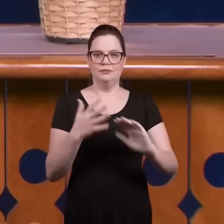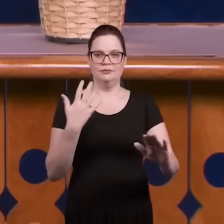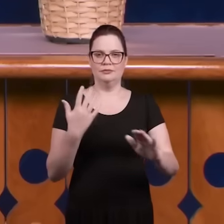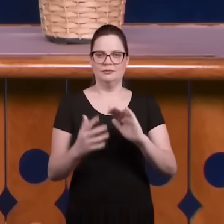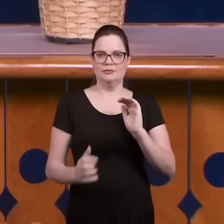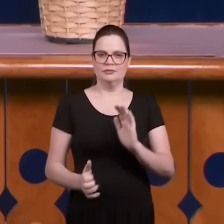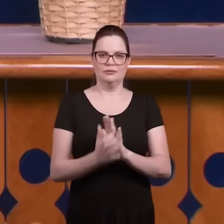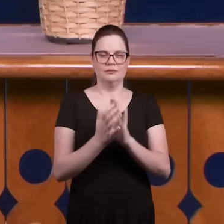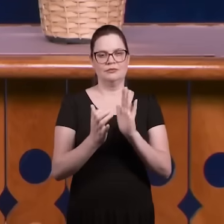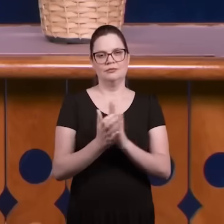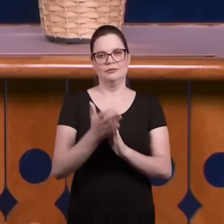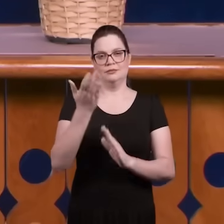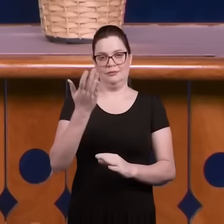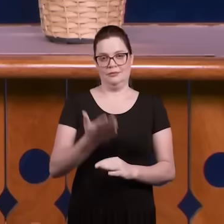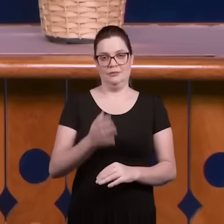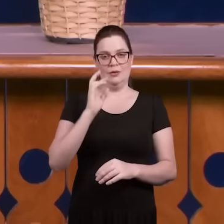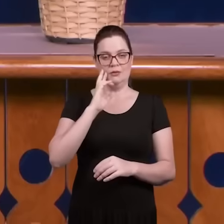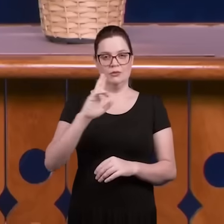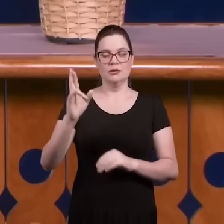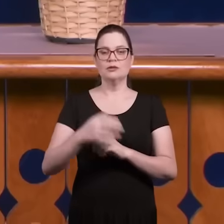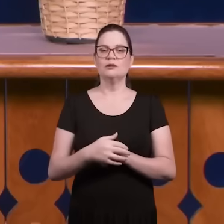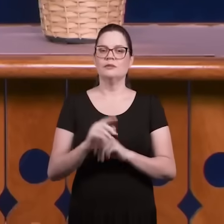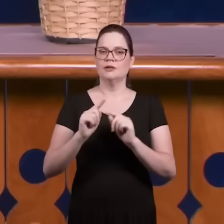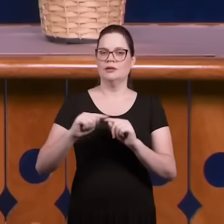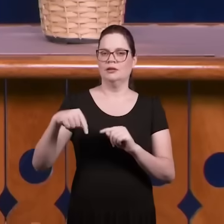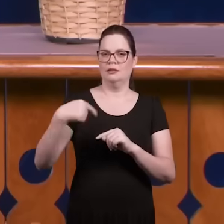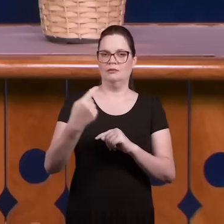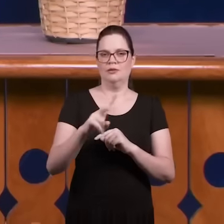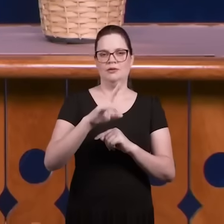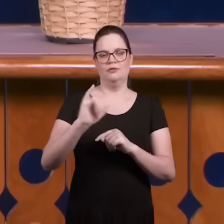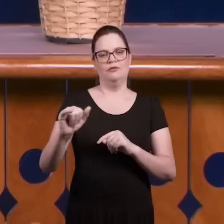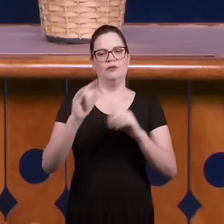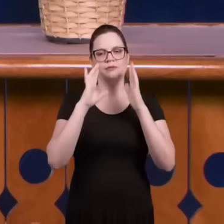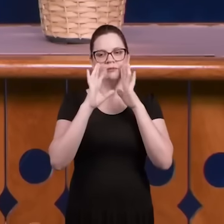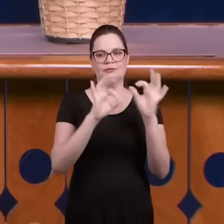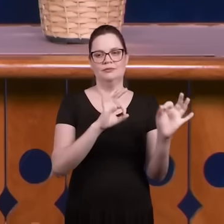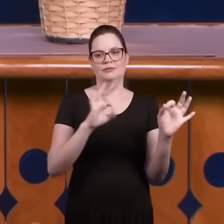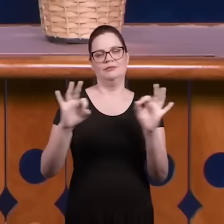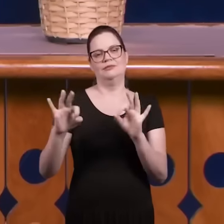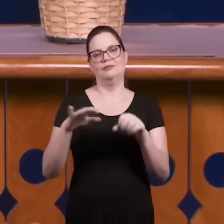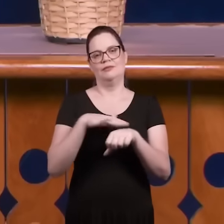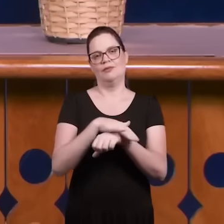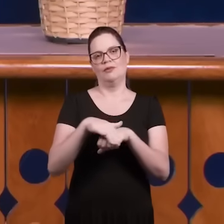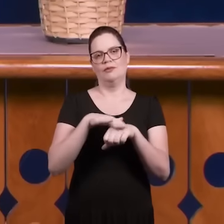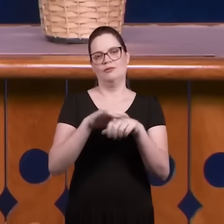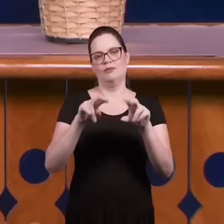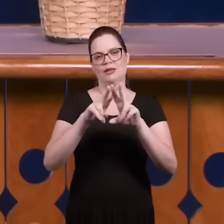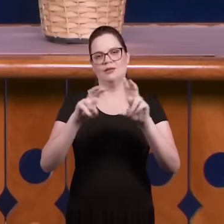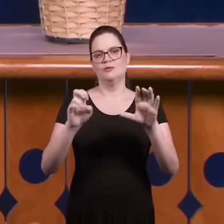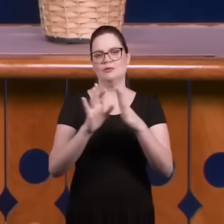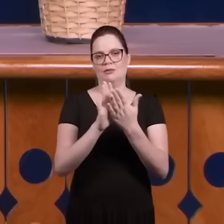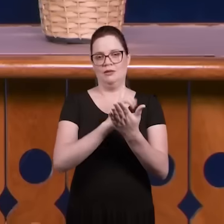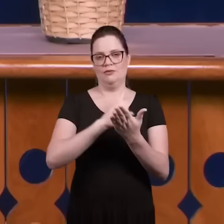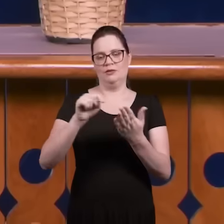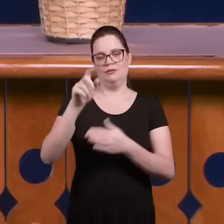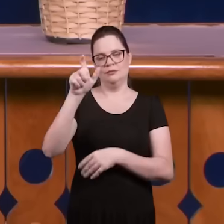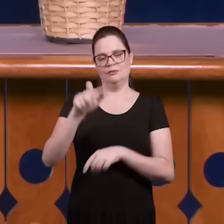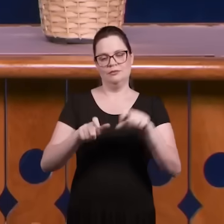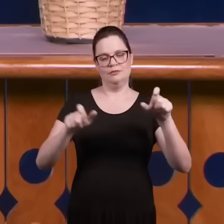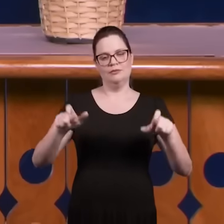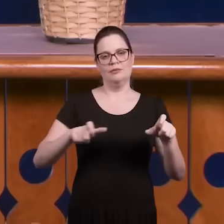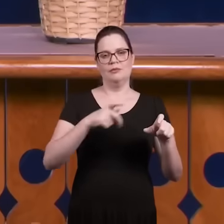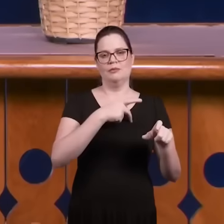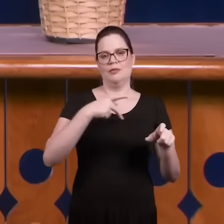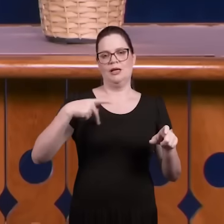um louvor ao Senhor e na sequência os irmãos vão acompanhar o pastor Amadeu